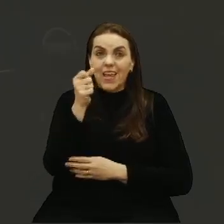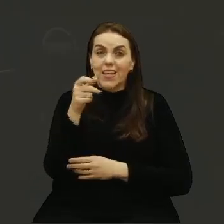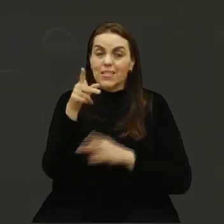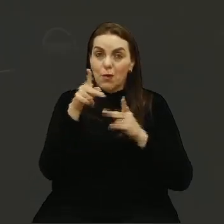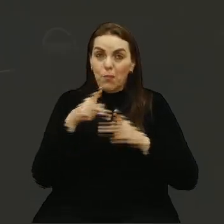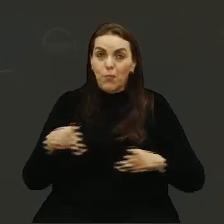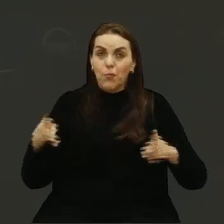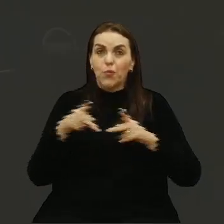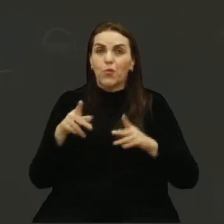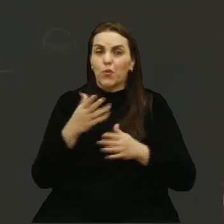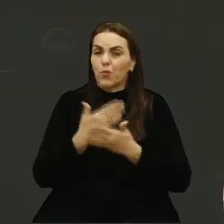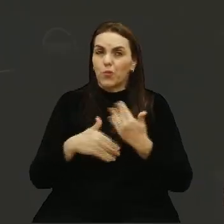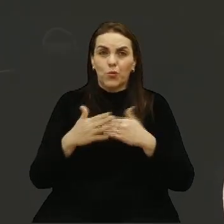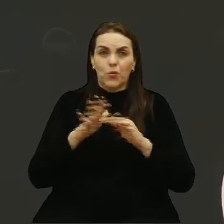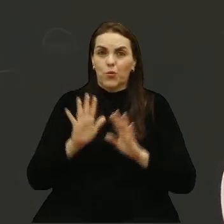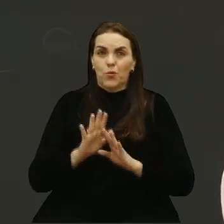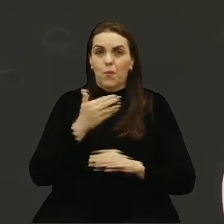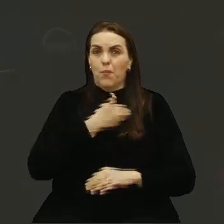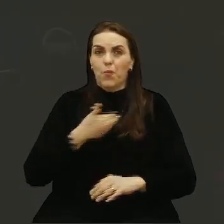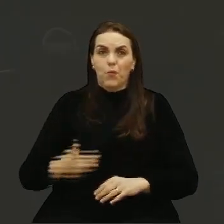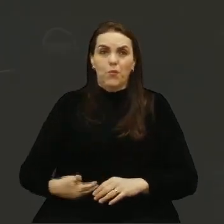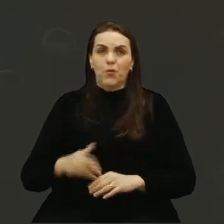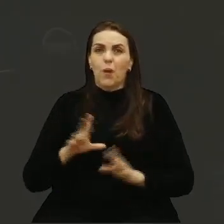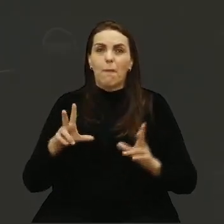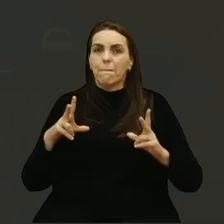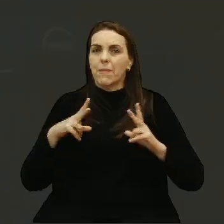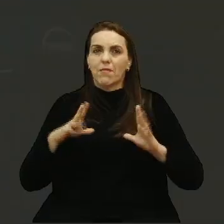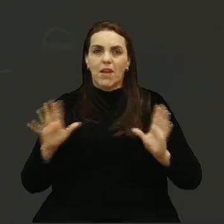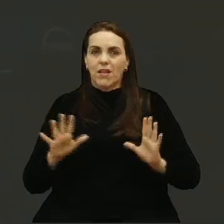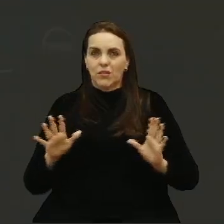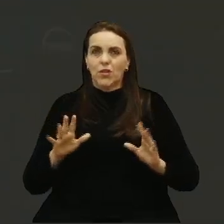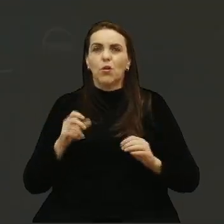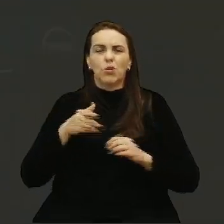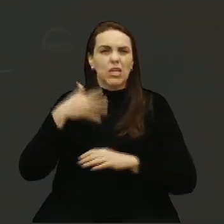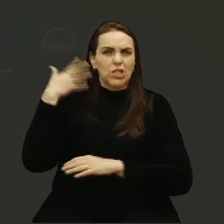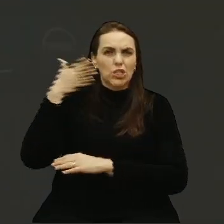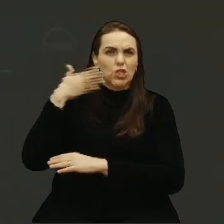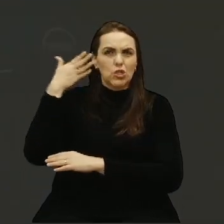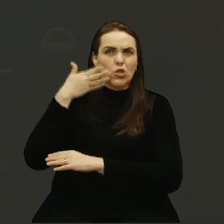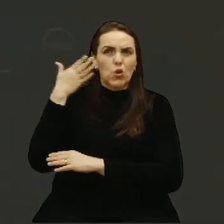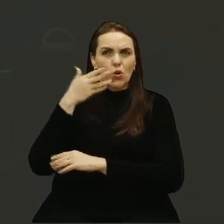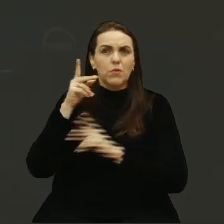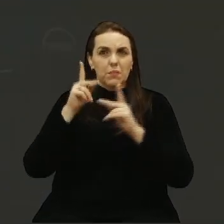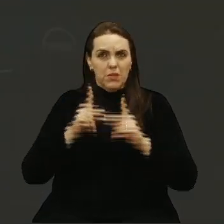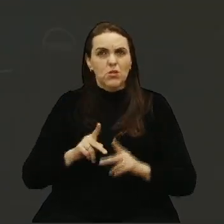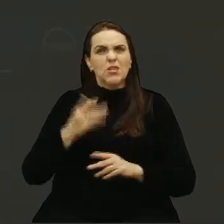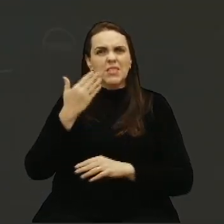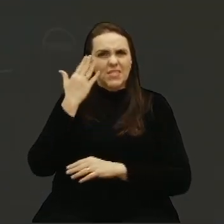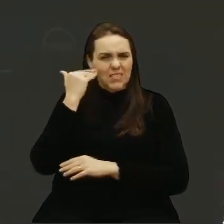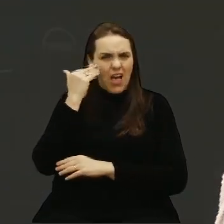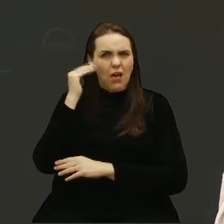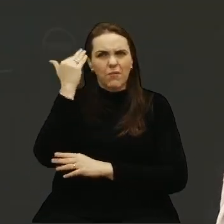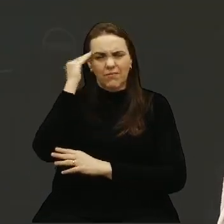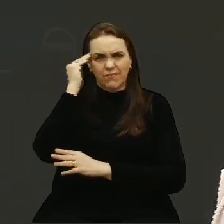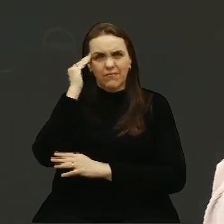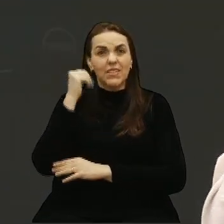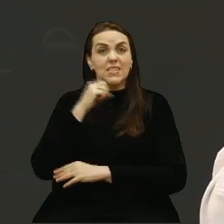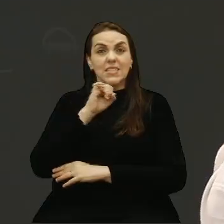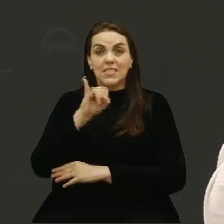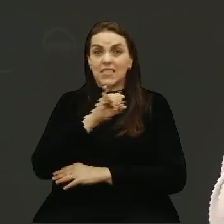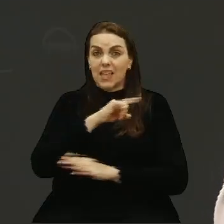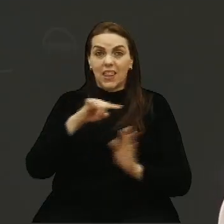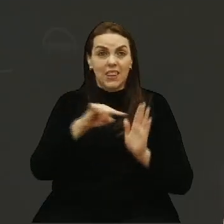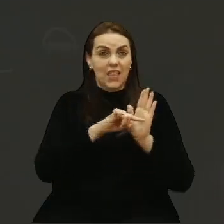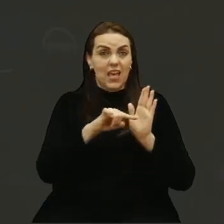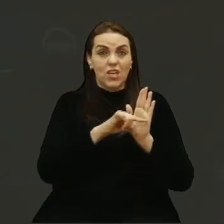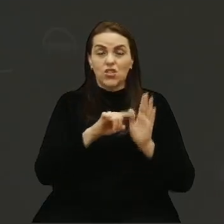não privado. Eu podia vir aqui fazer o maior discurso de proselitismo, todo mundo sabe o quanto eu entendo isso aqui ambientalmente. Se fosse negativo, eu não estaria dando